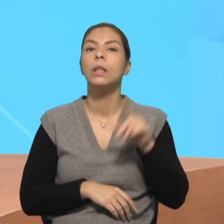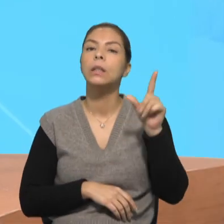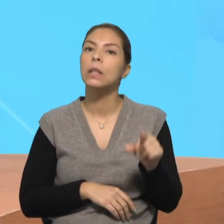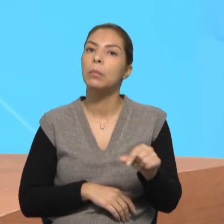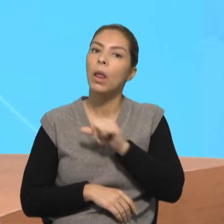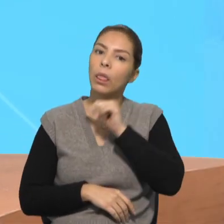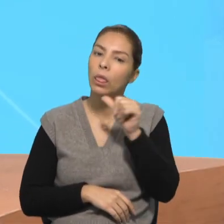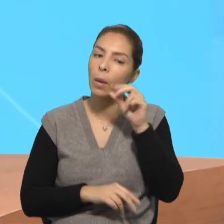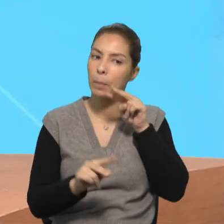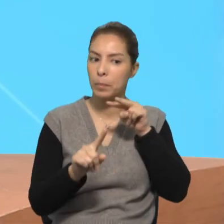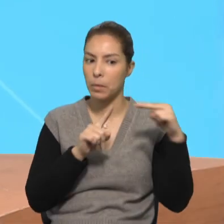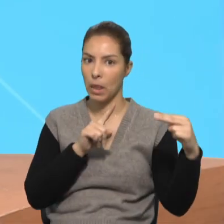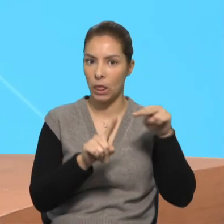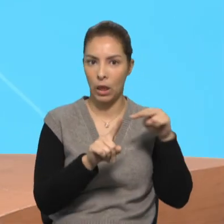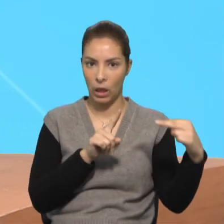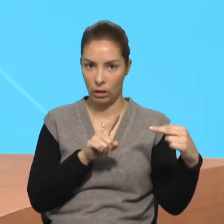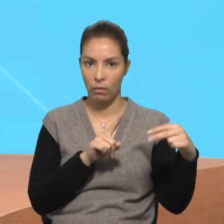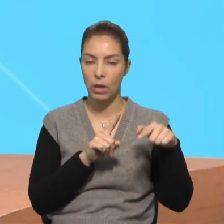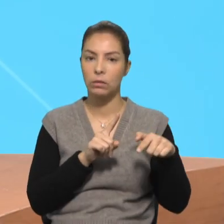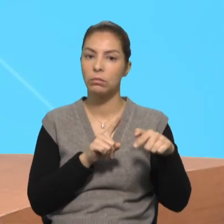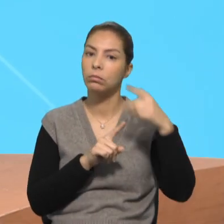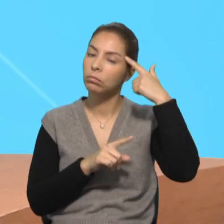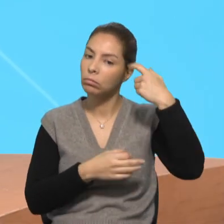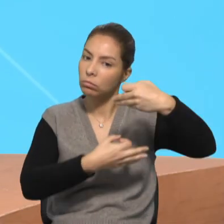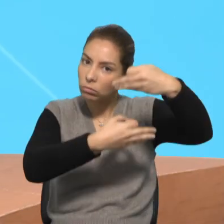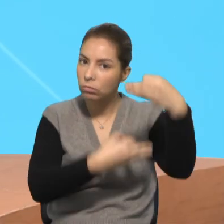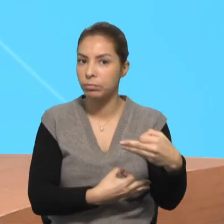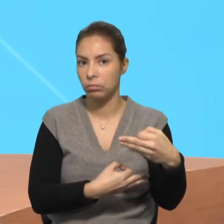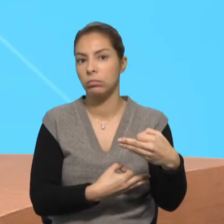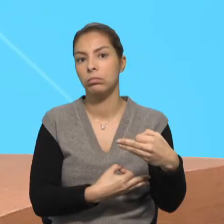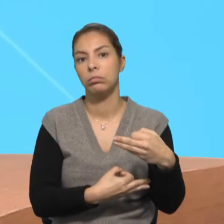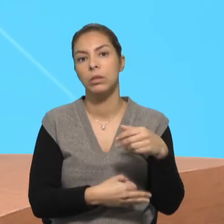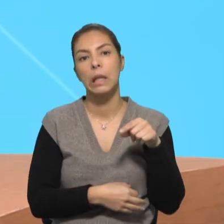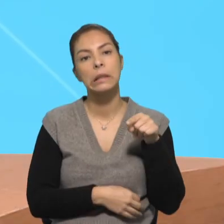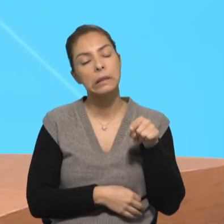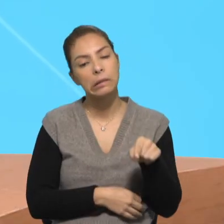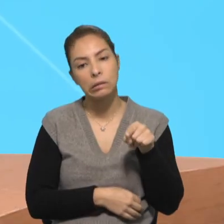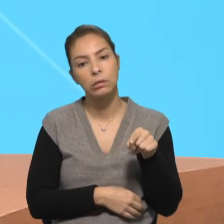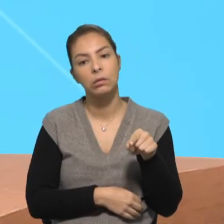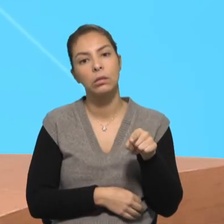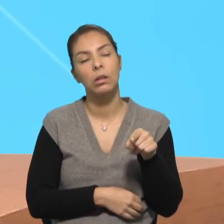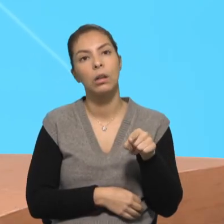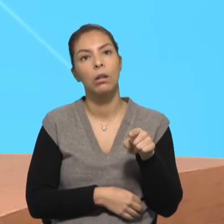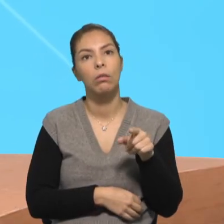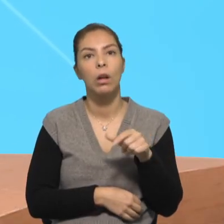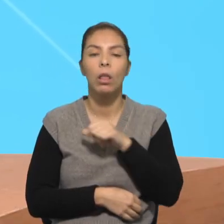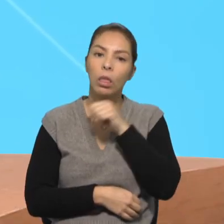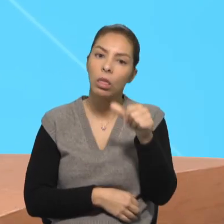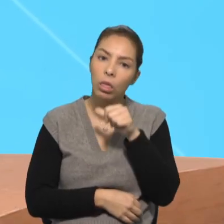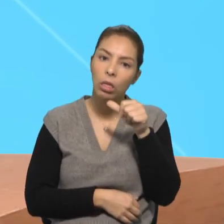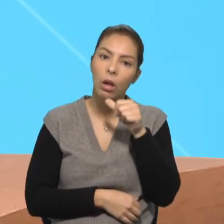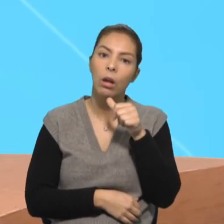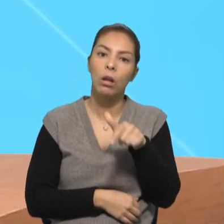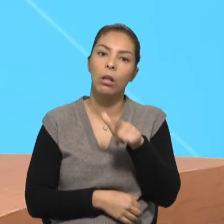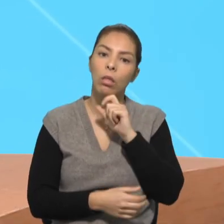de uma perspectiva de esperança cristã e, ao mesmo tempo, ver a esperança cristã que se fortalece a encontrarem